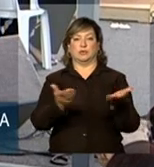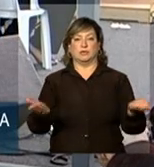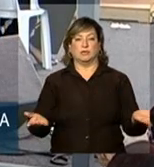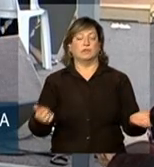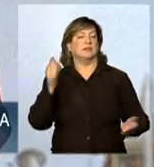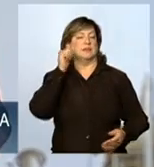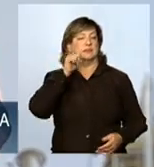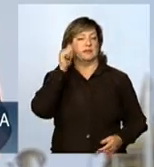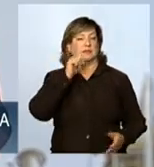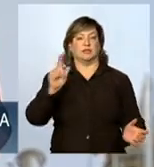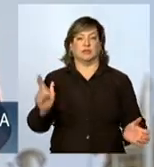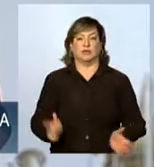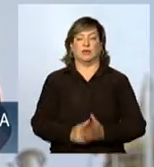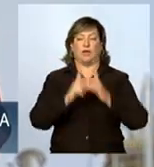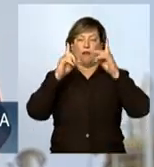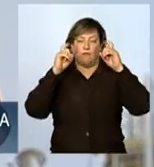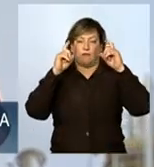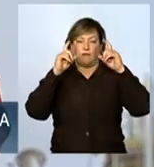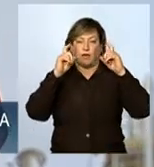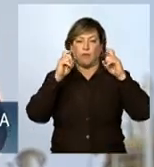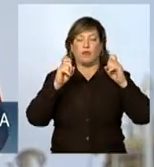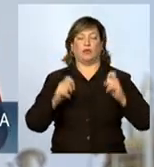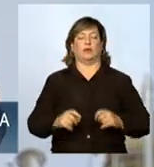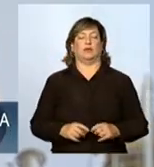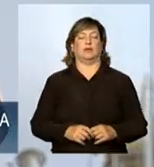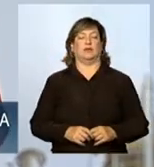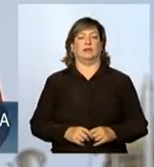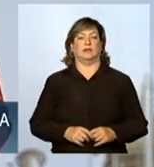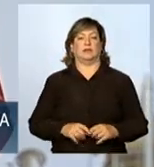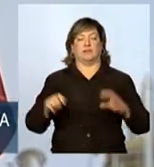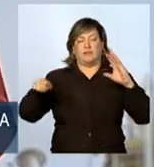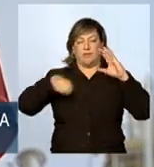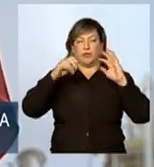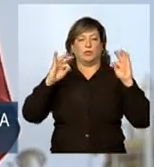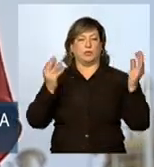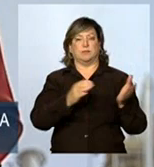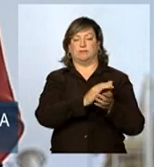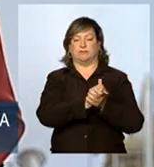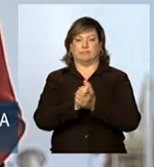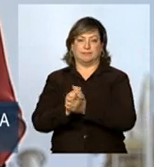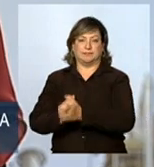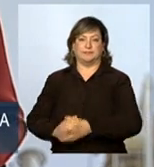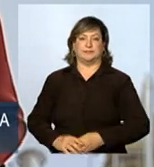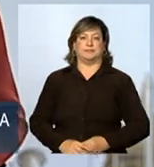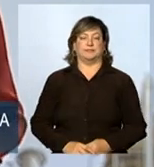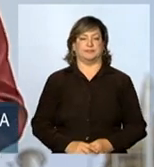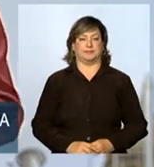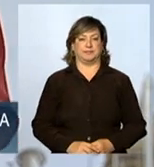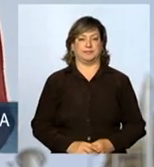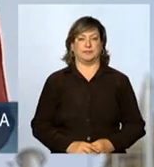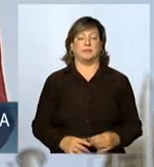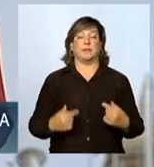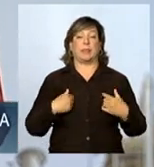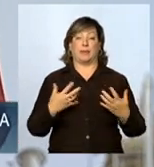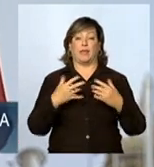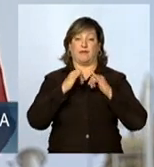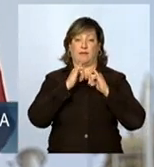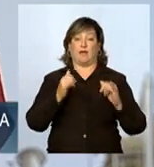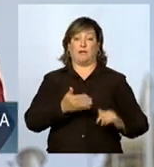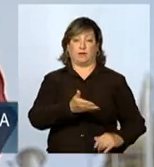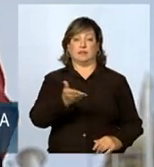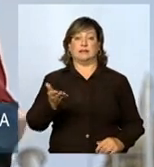as jornalistas, os fotógrafos e os cinegrafistas. Quero dizer para